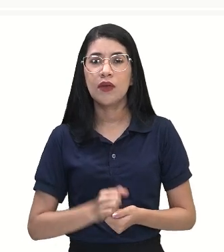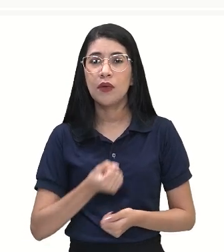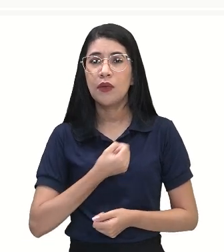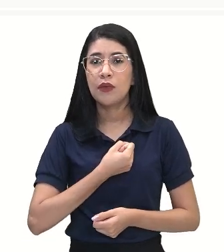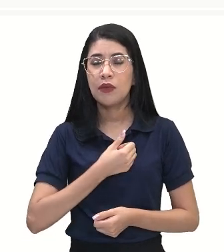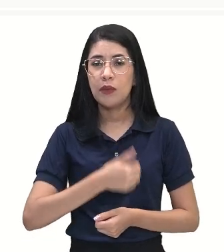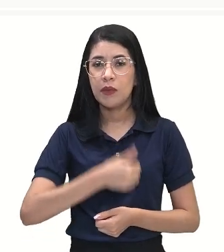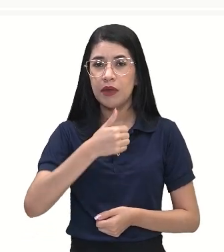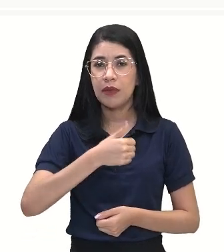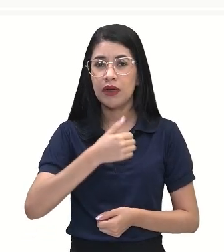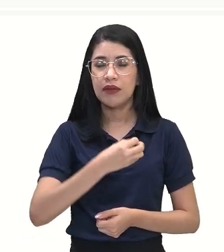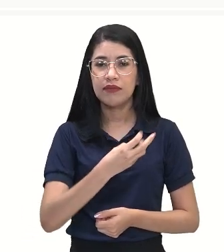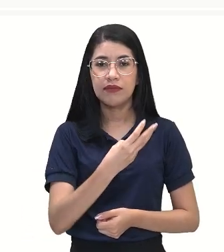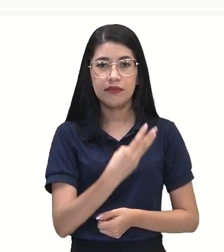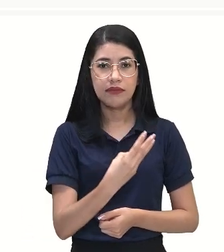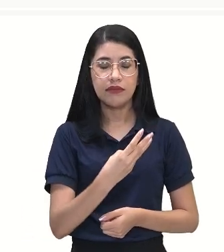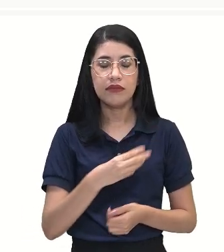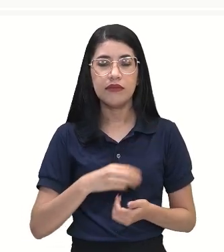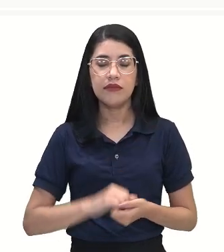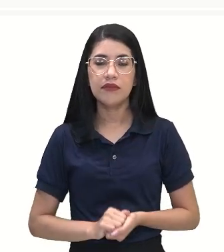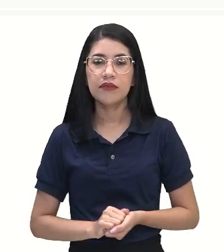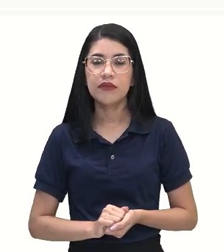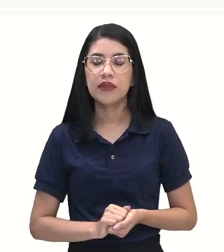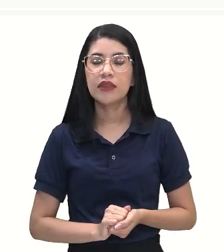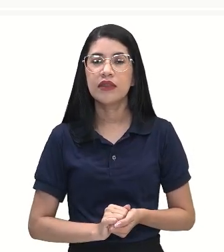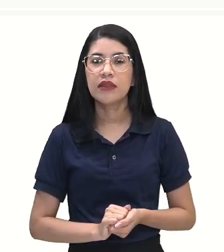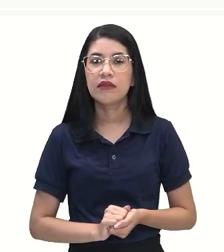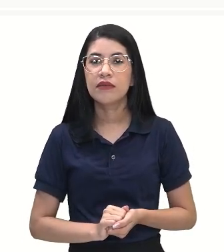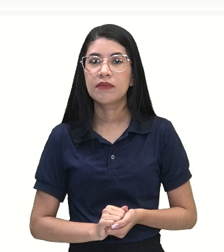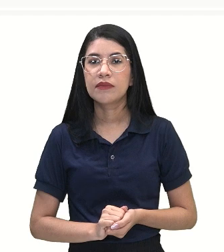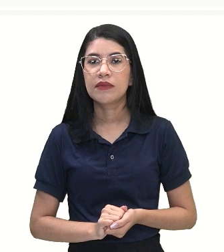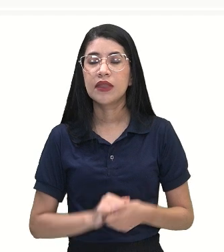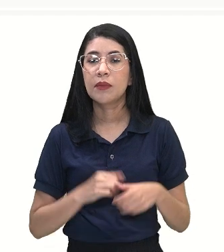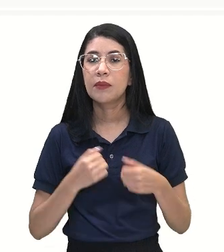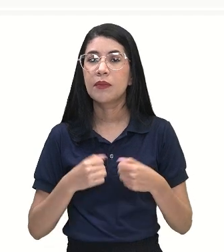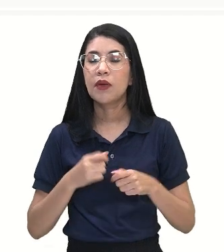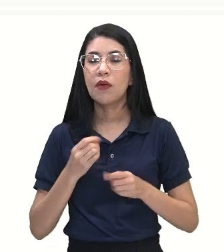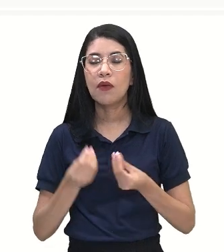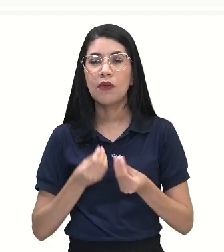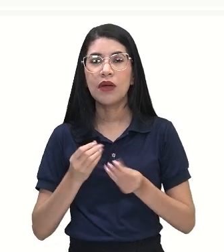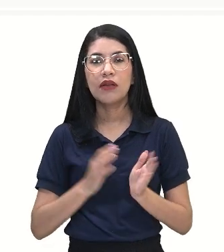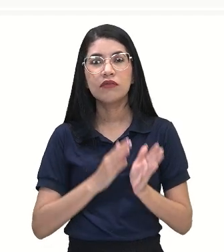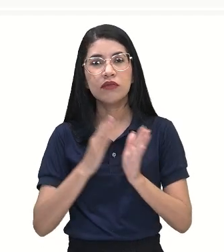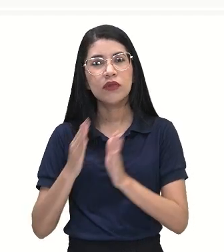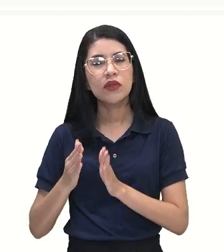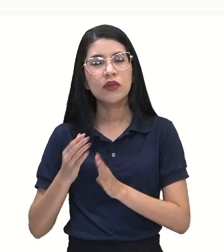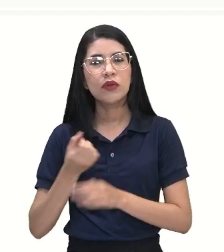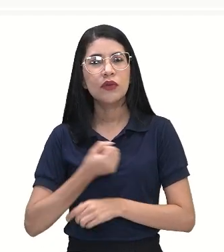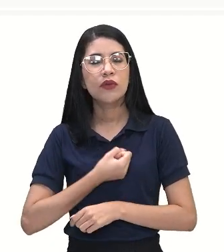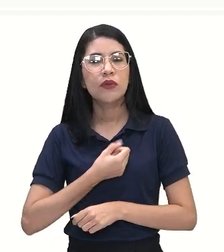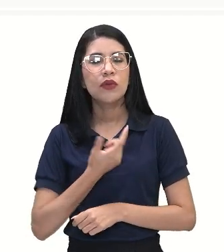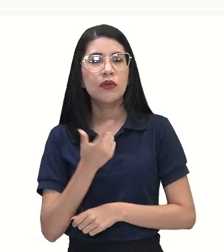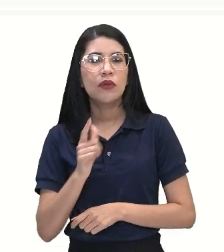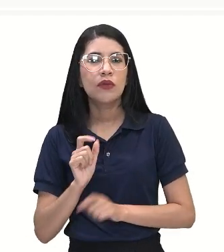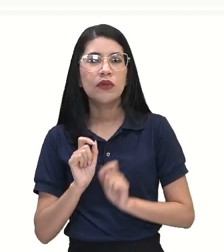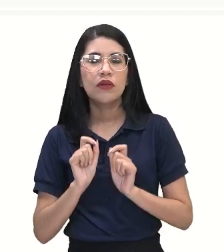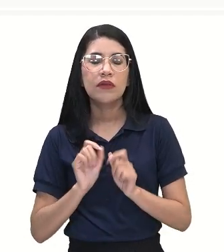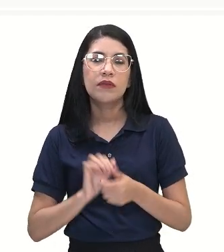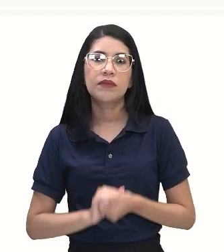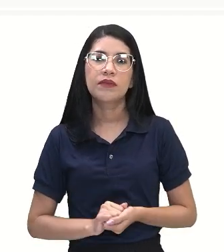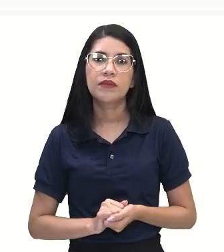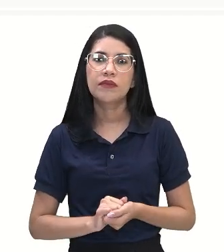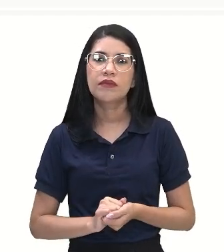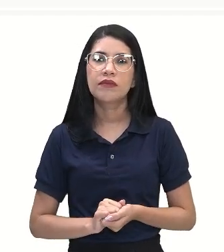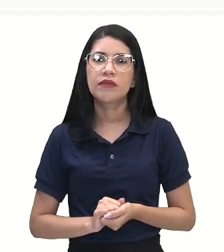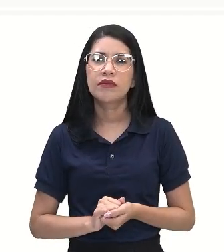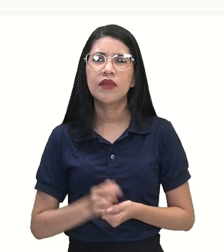Se ele está me dizendo que a razão é 7, qual que é o próximo termo depois do 3? Pensem